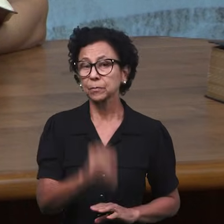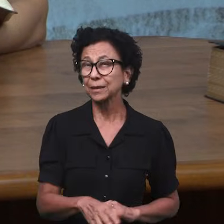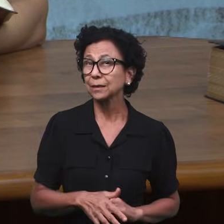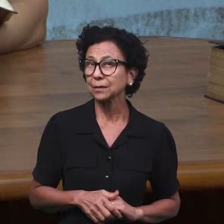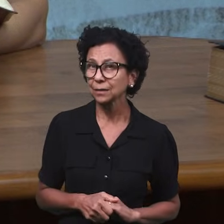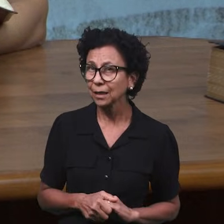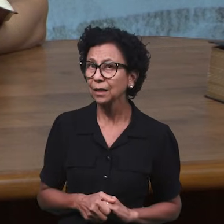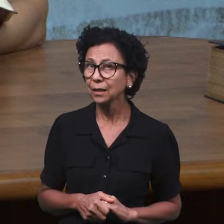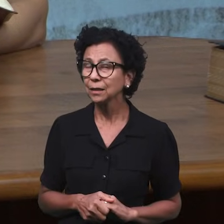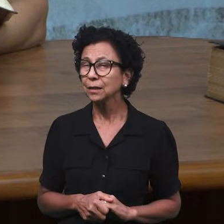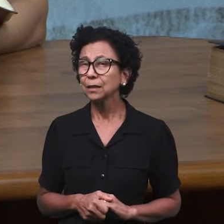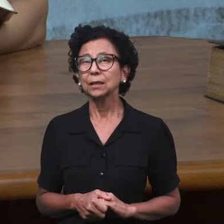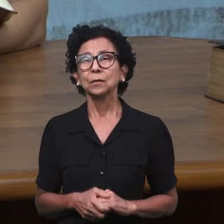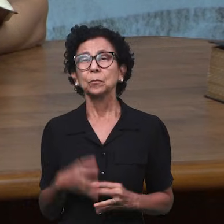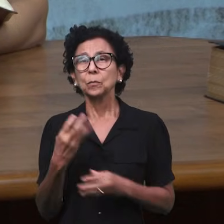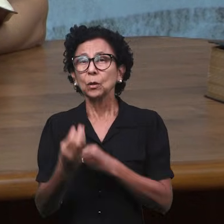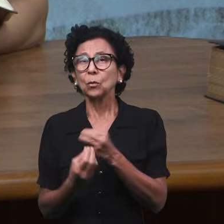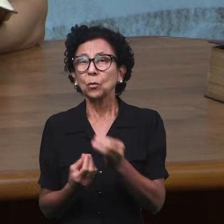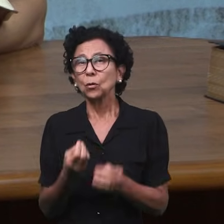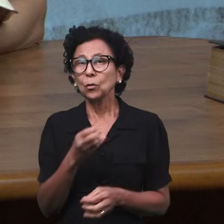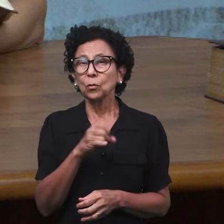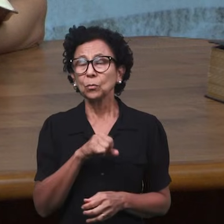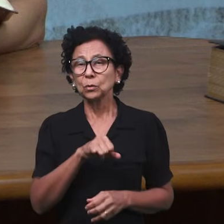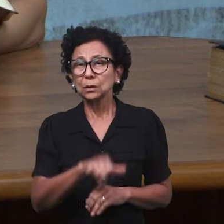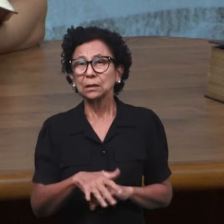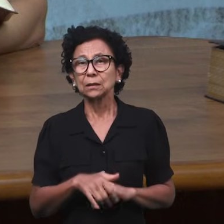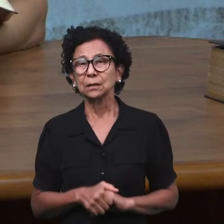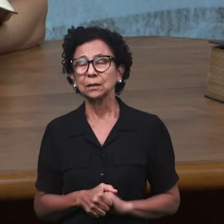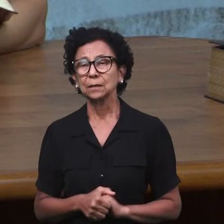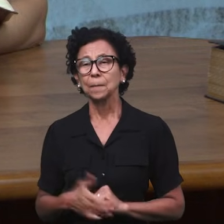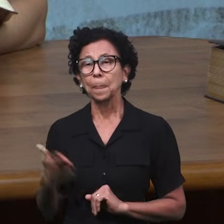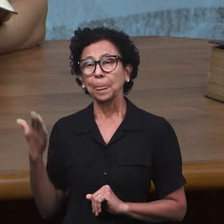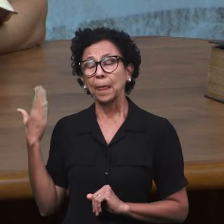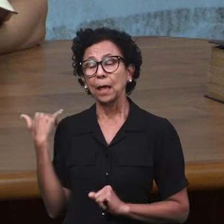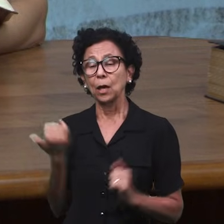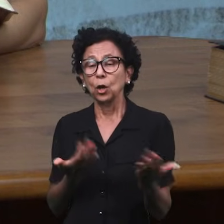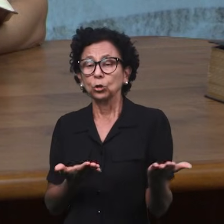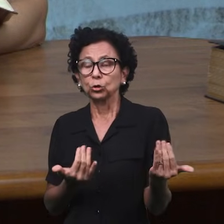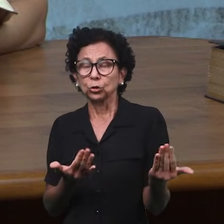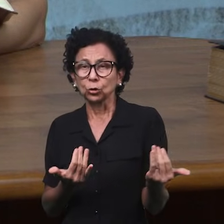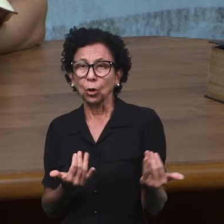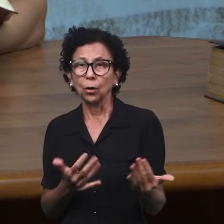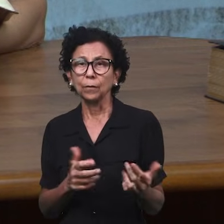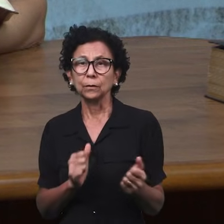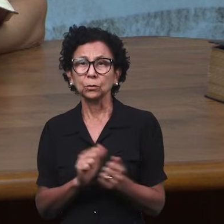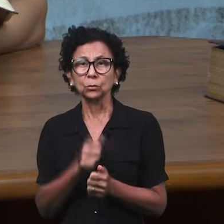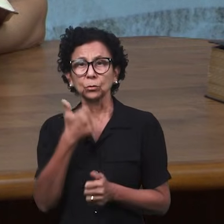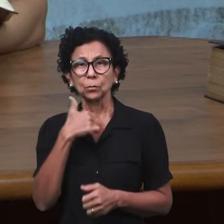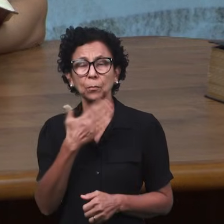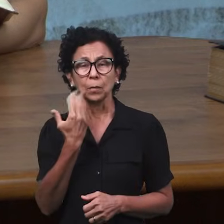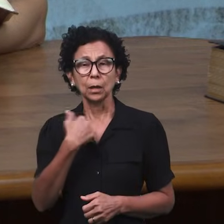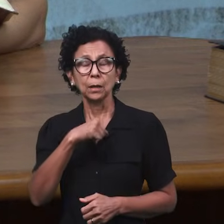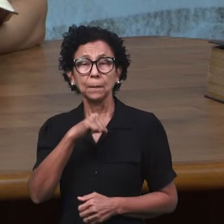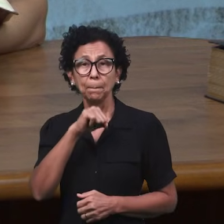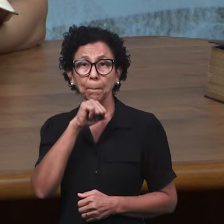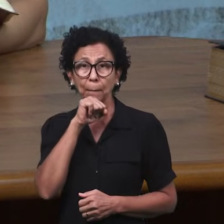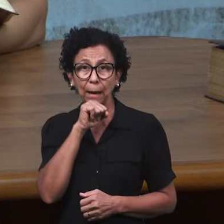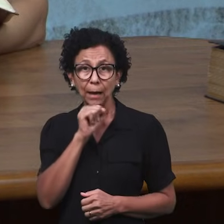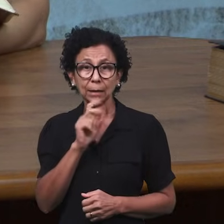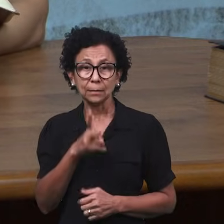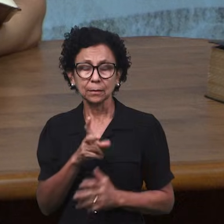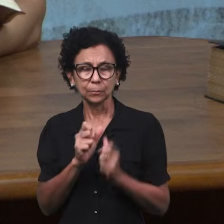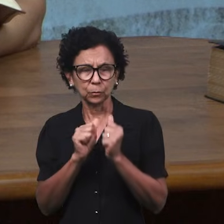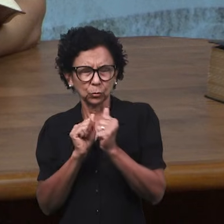cresceu comigo como com seu pai, e o guiei desde o ventre da minha mãe.